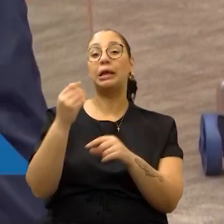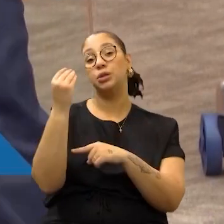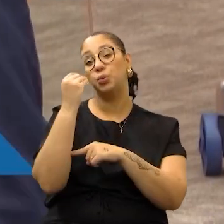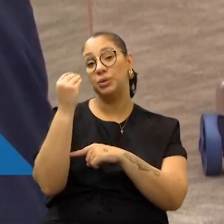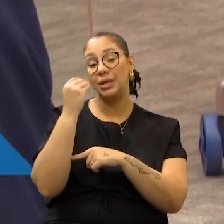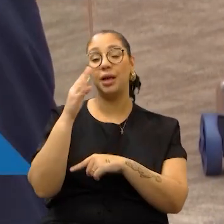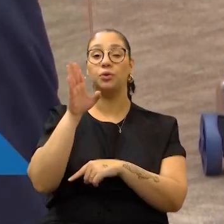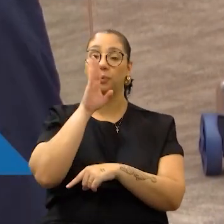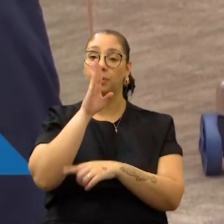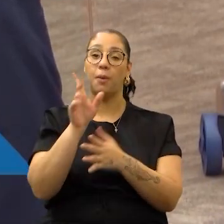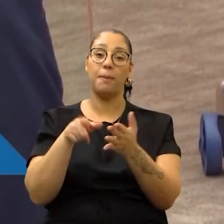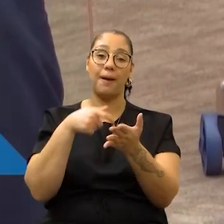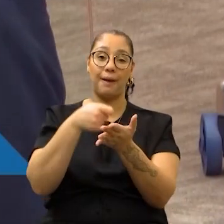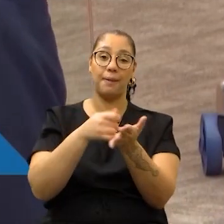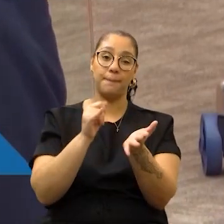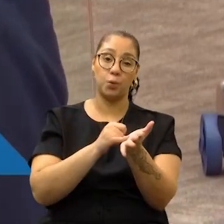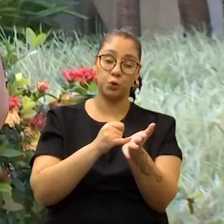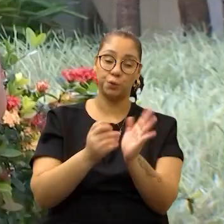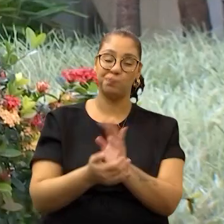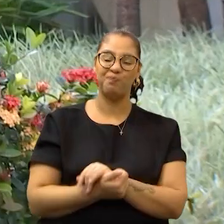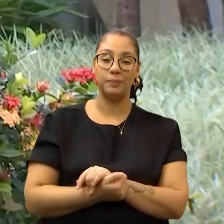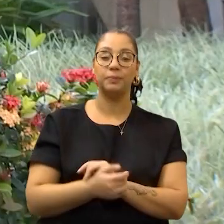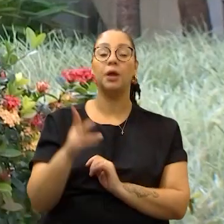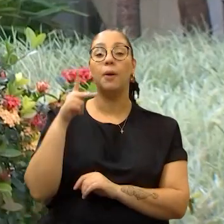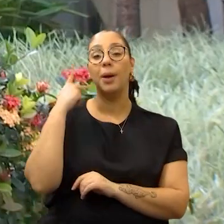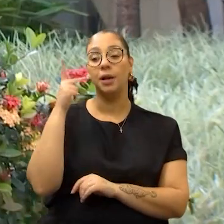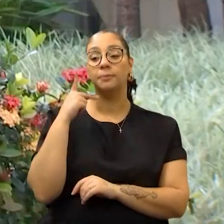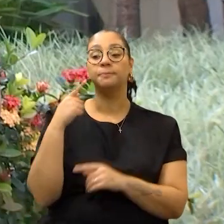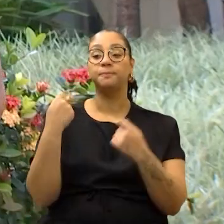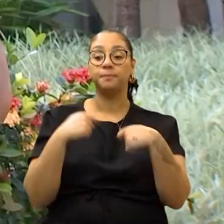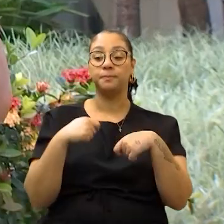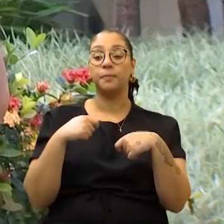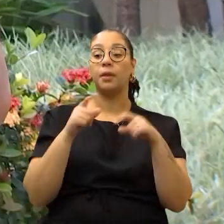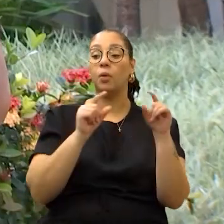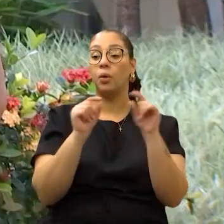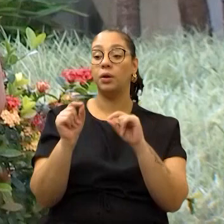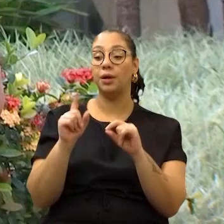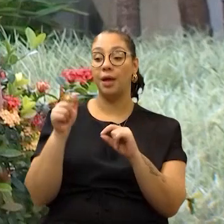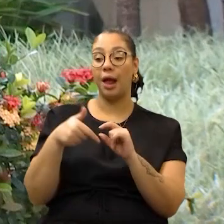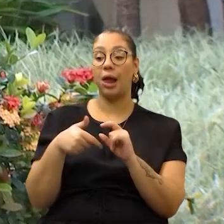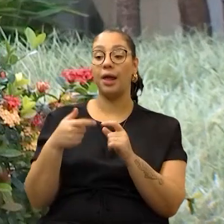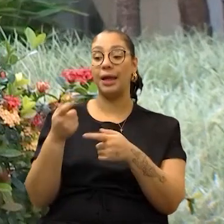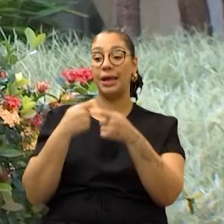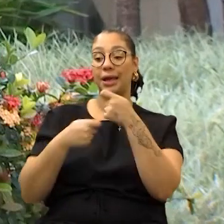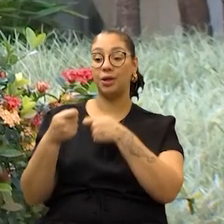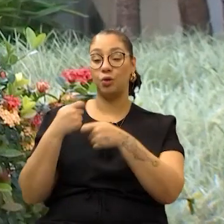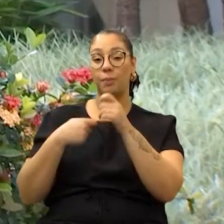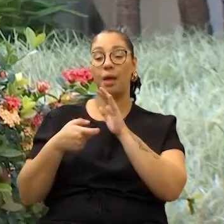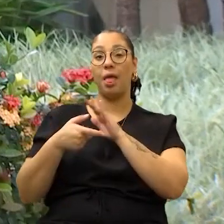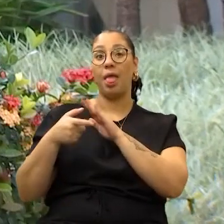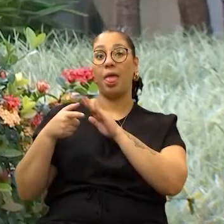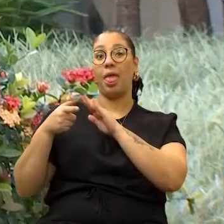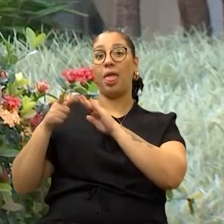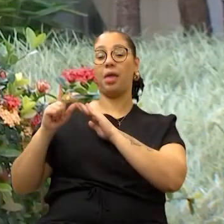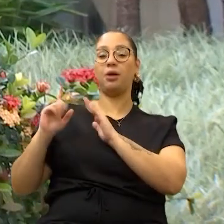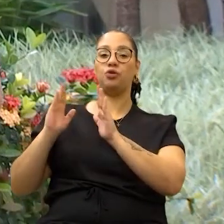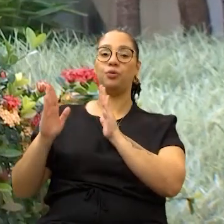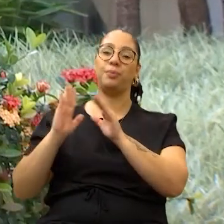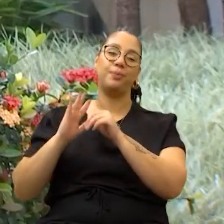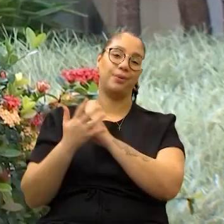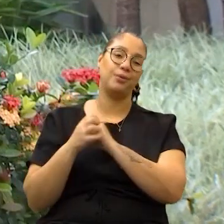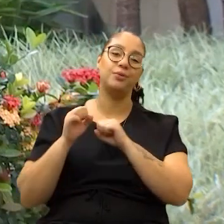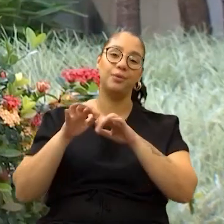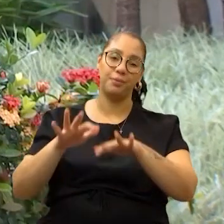para arcar com seus compromissos, principalmente de impostos. Para o parlamentar, a medida é necessária uma vez que houve um retrocesso na economia no